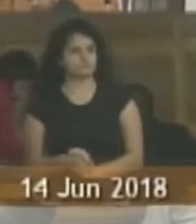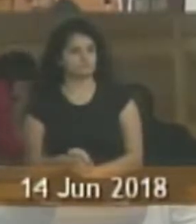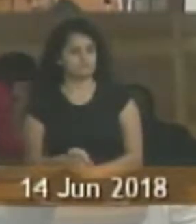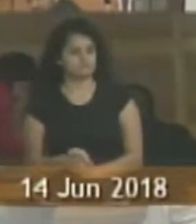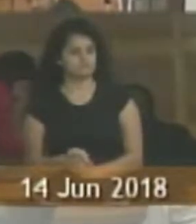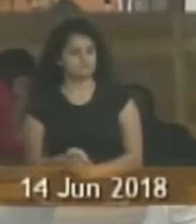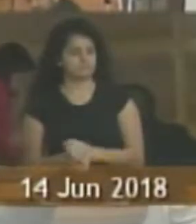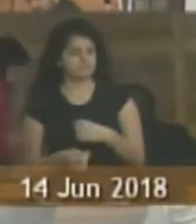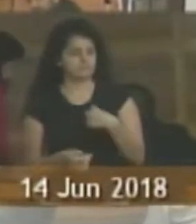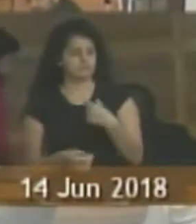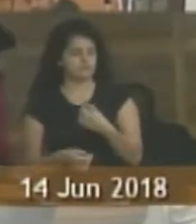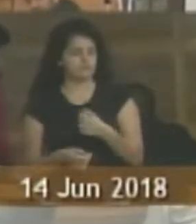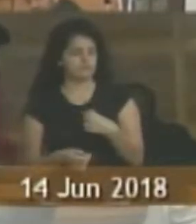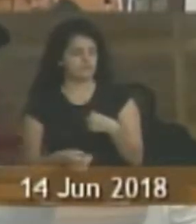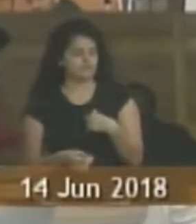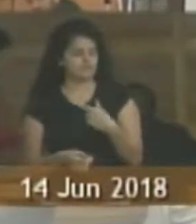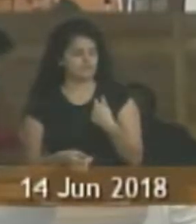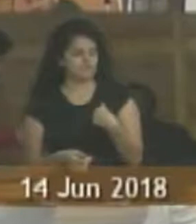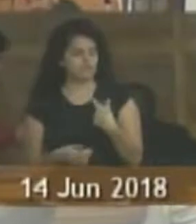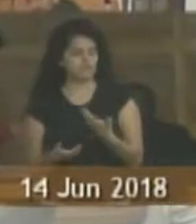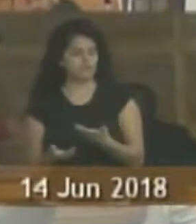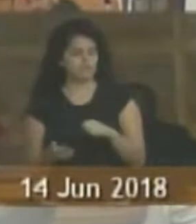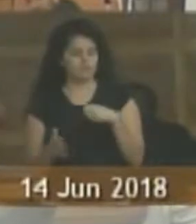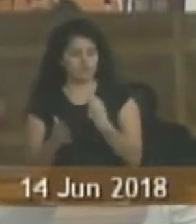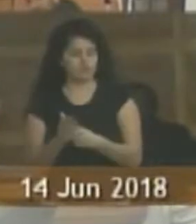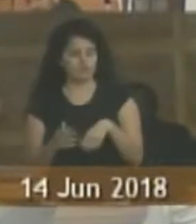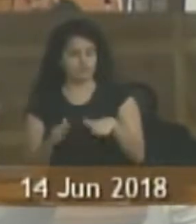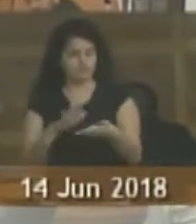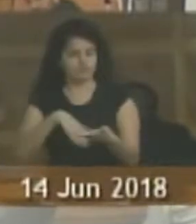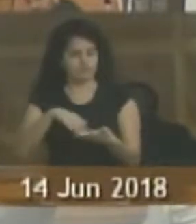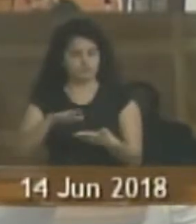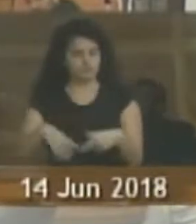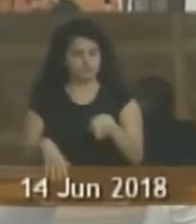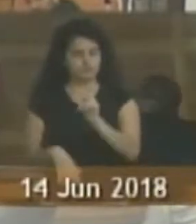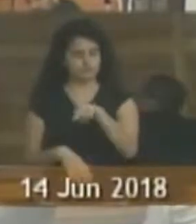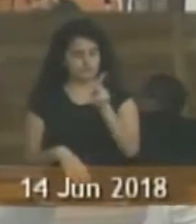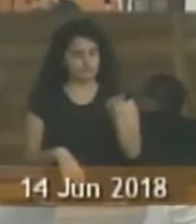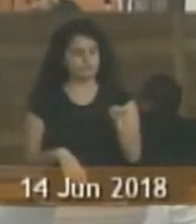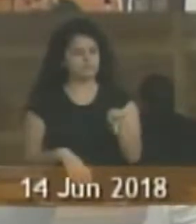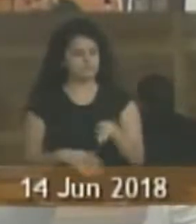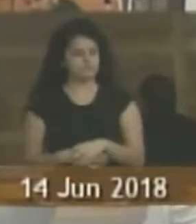É, o que está sendo passado aqui é que quem pagou a tinta foram os professores, é isso?